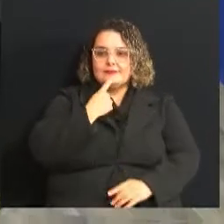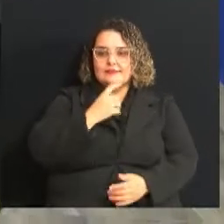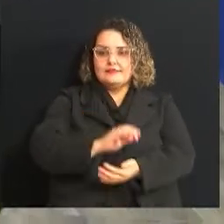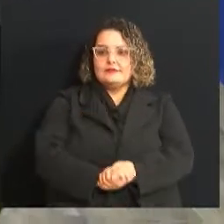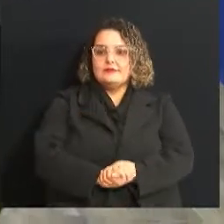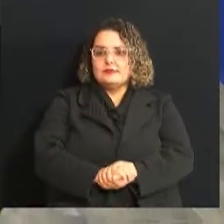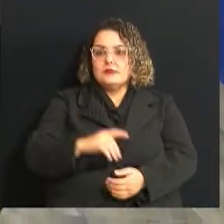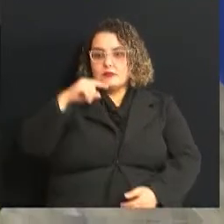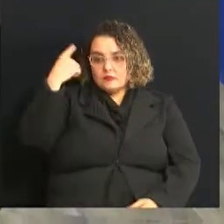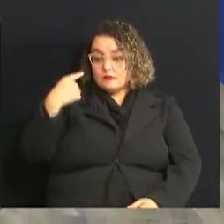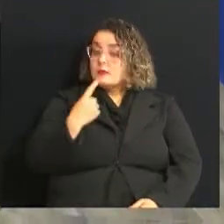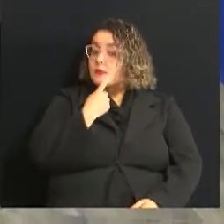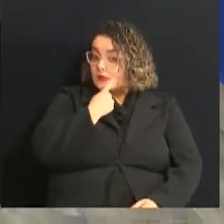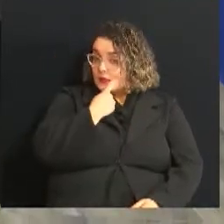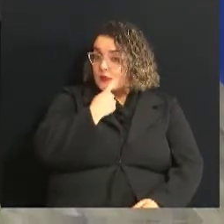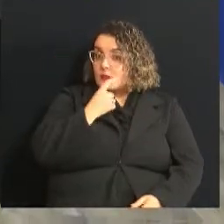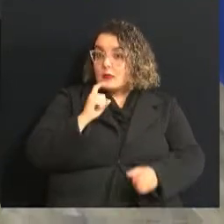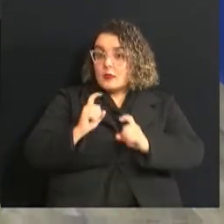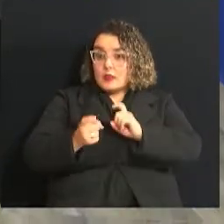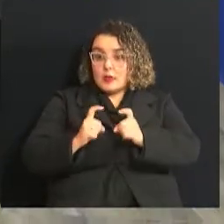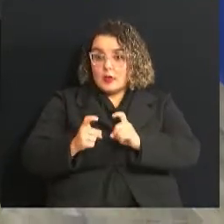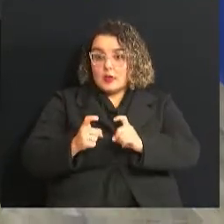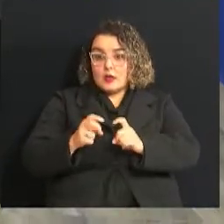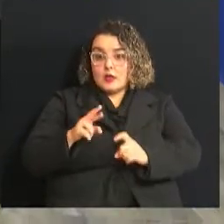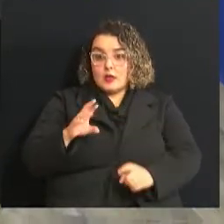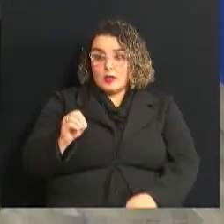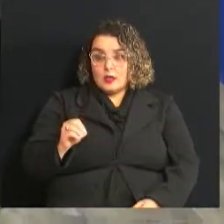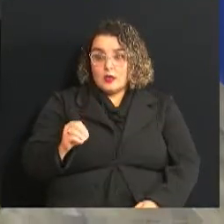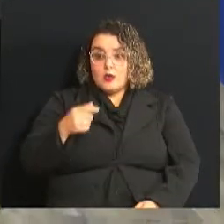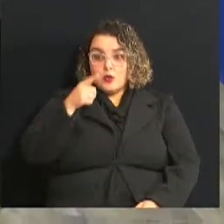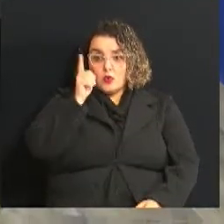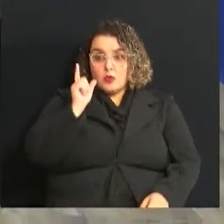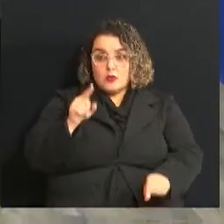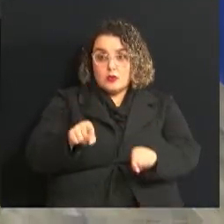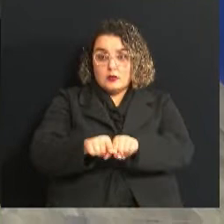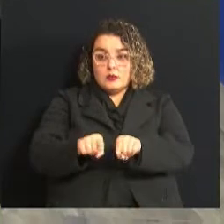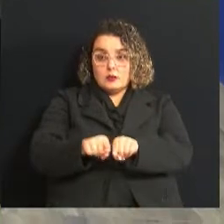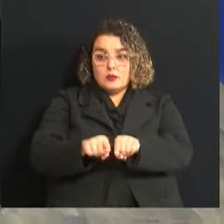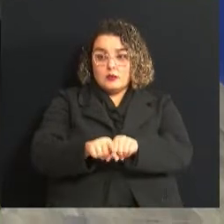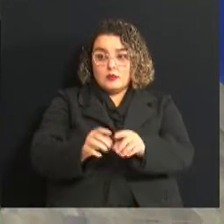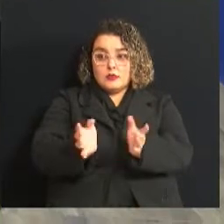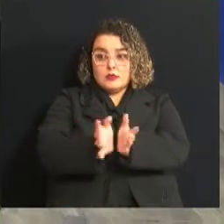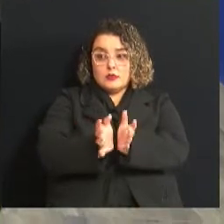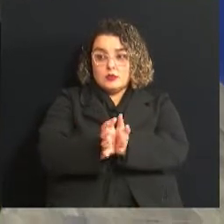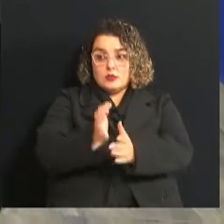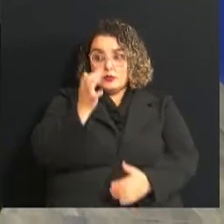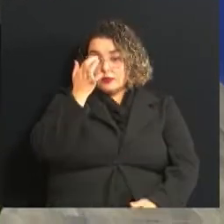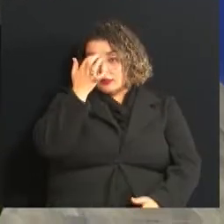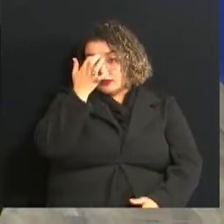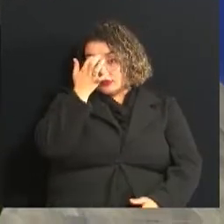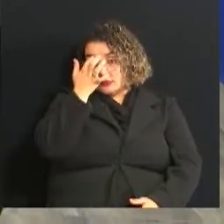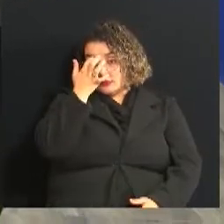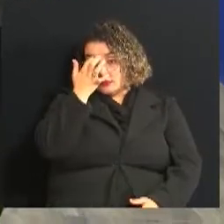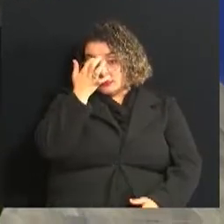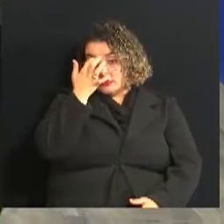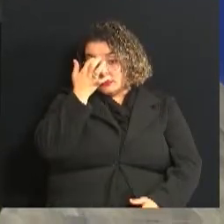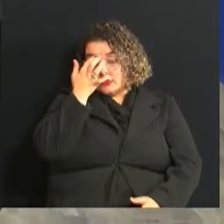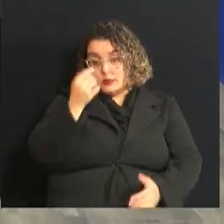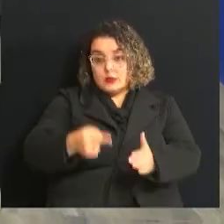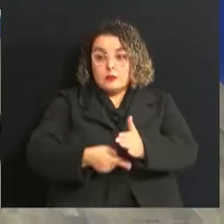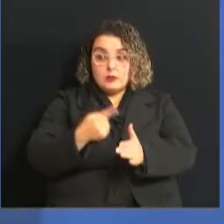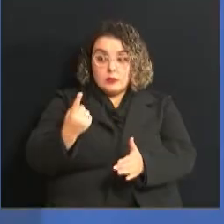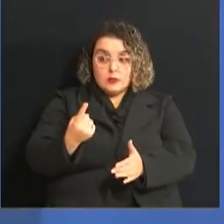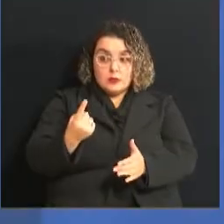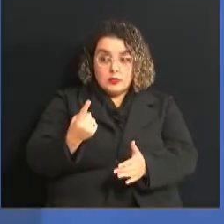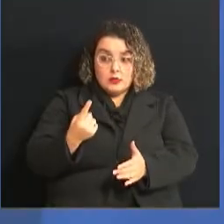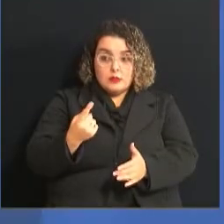Abreu, além da reunião ordinária, ontem foi dia também da reunião de comissão. E a primeira que se reuniu foi a Comissão de